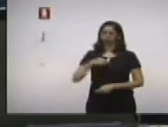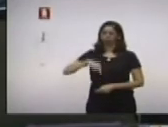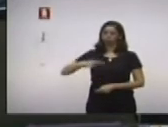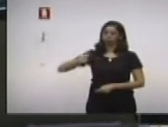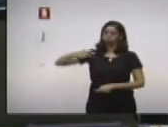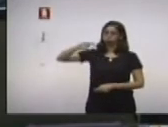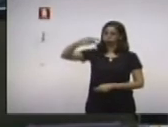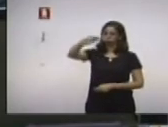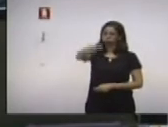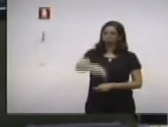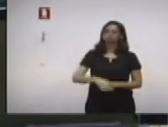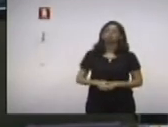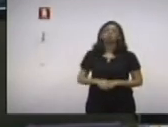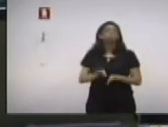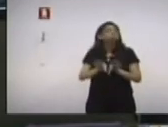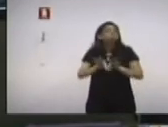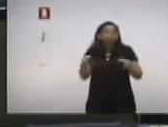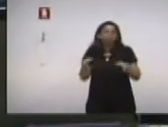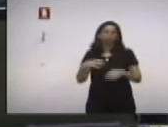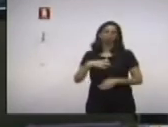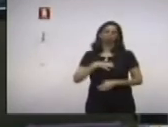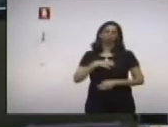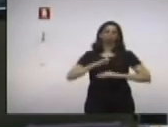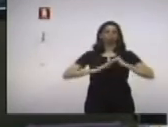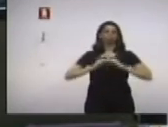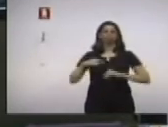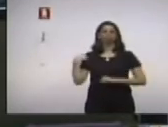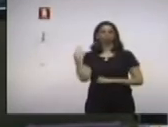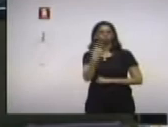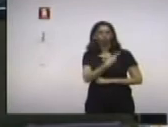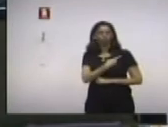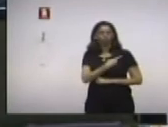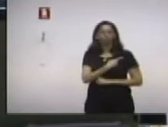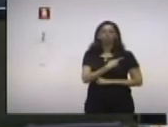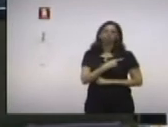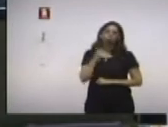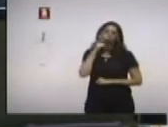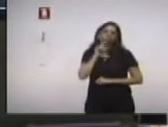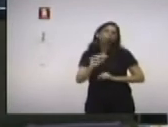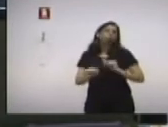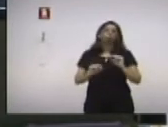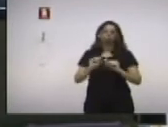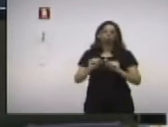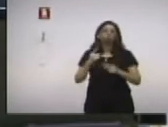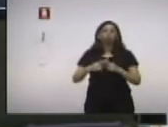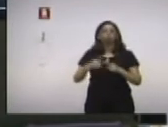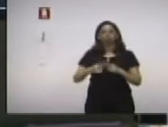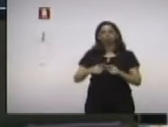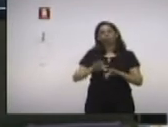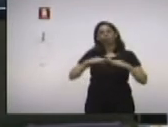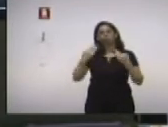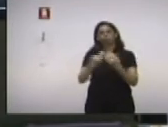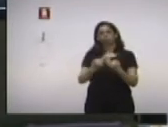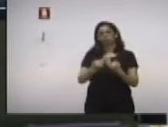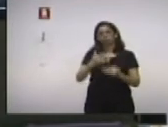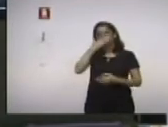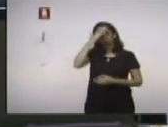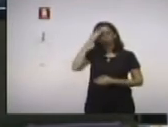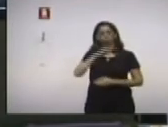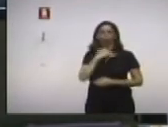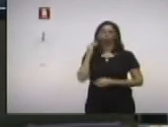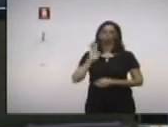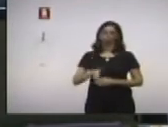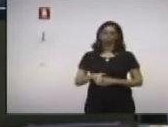e às vezes com gesto tão simples a gente consegue pelo menos acalentar um pouquinho o coração dessas famílias